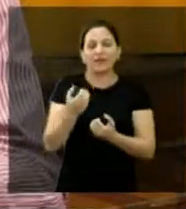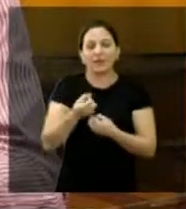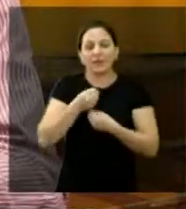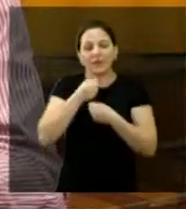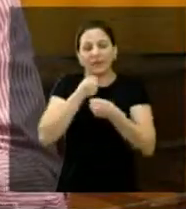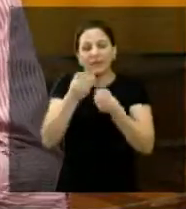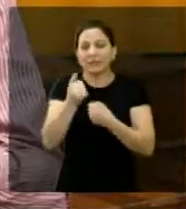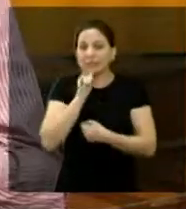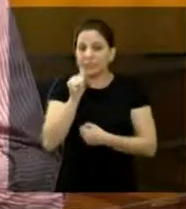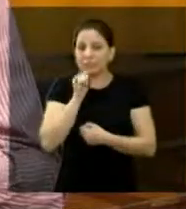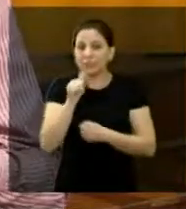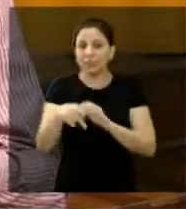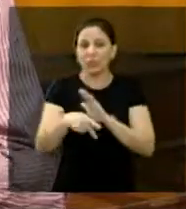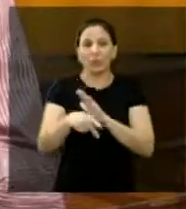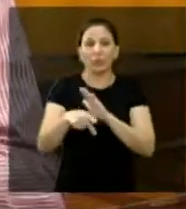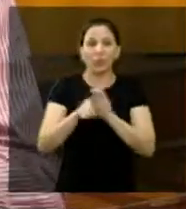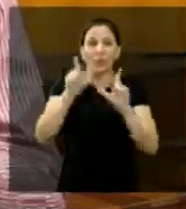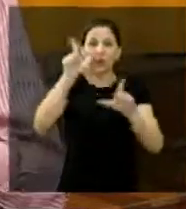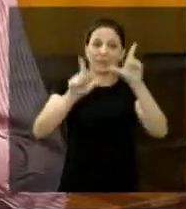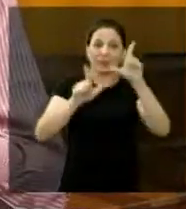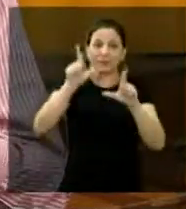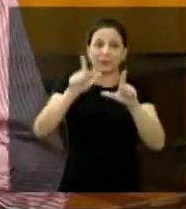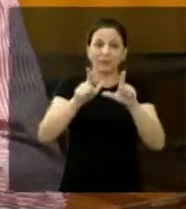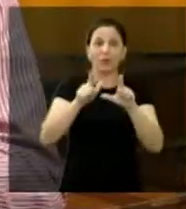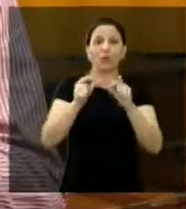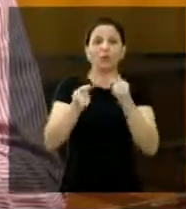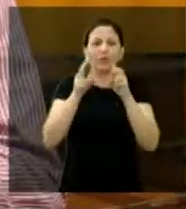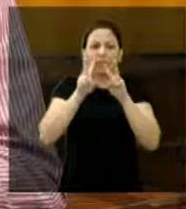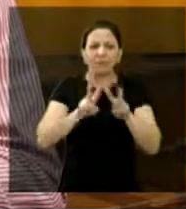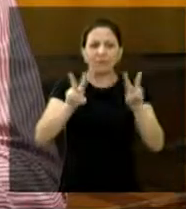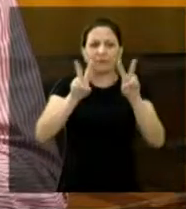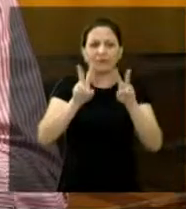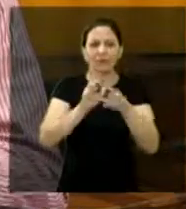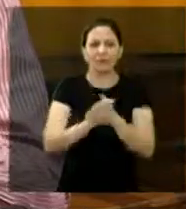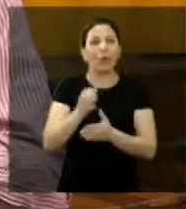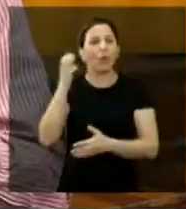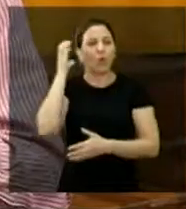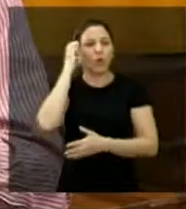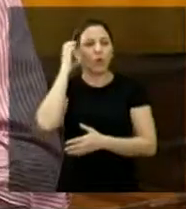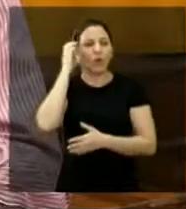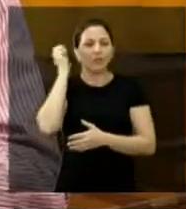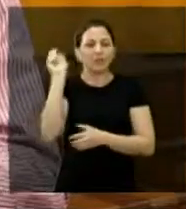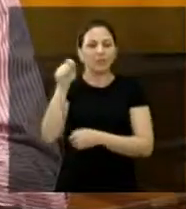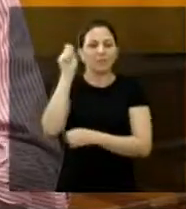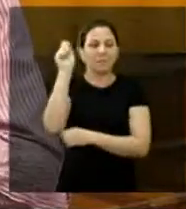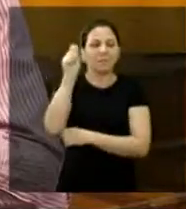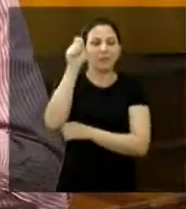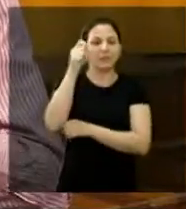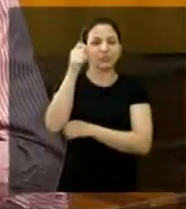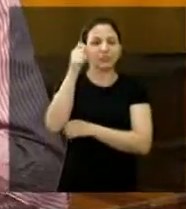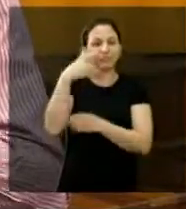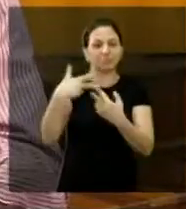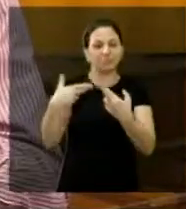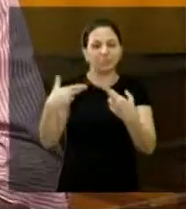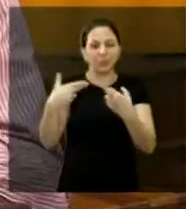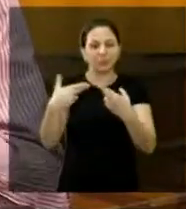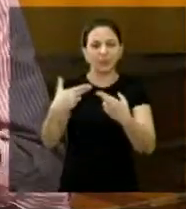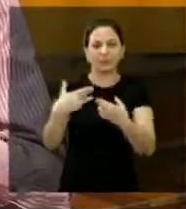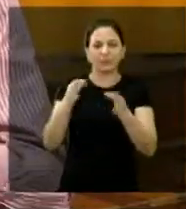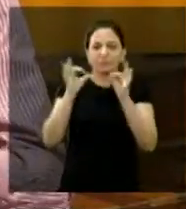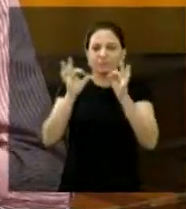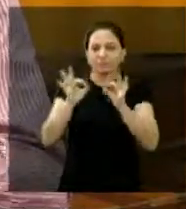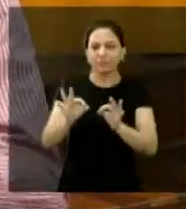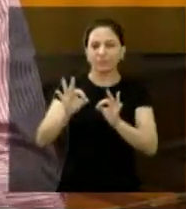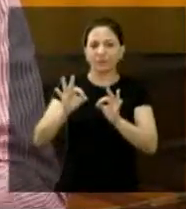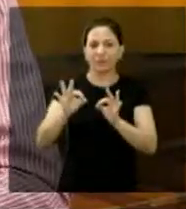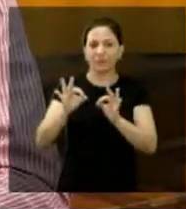e o seu jogo, coisa que a televisão, por exemplo, não faz, está vendo o jogo. Então o rádio tem essa magia, né? Essa magia fantástica que domina